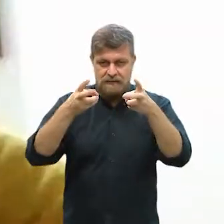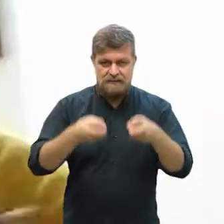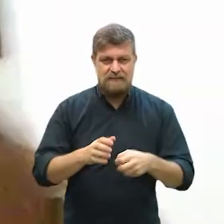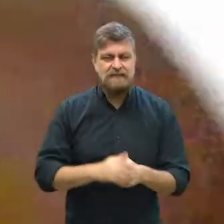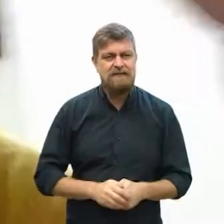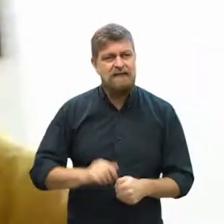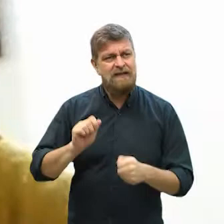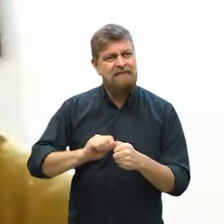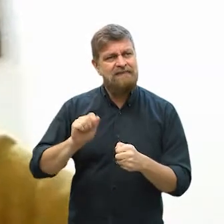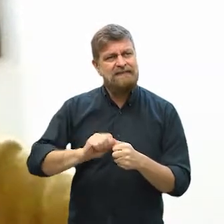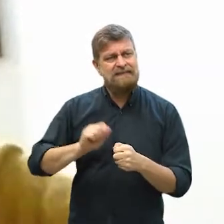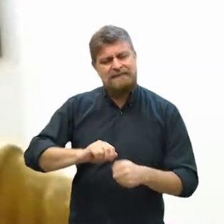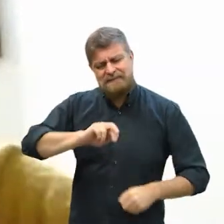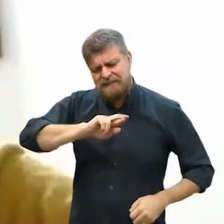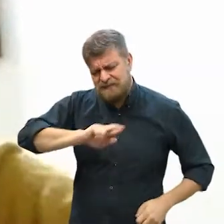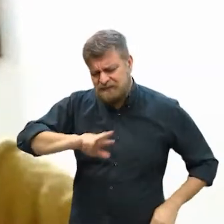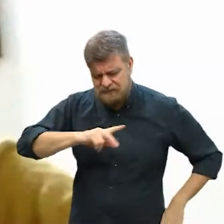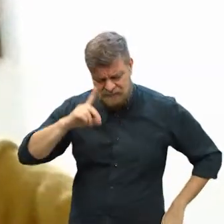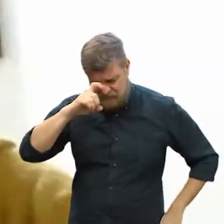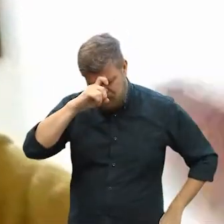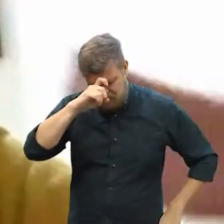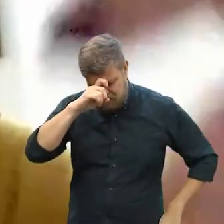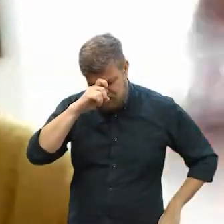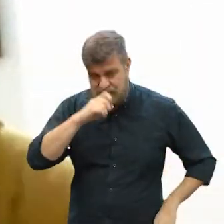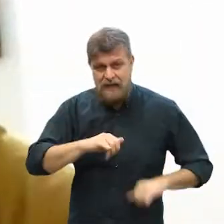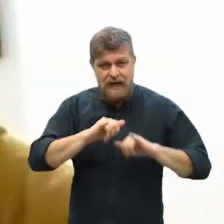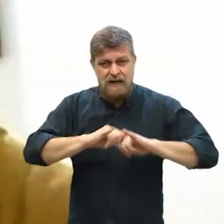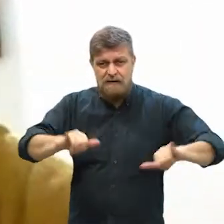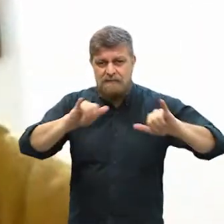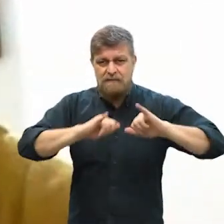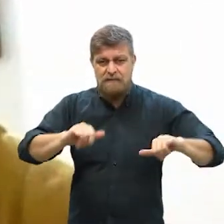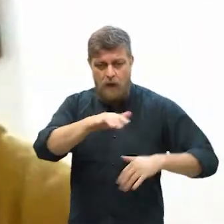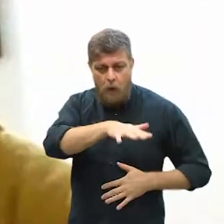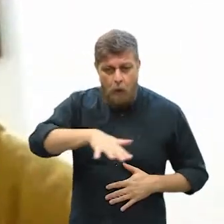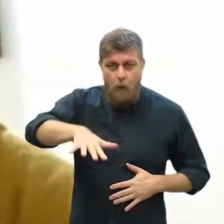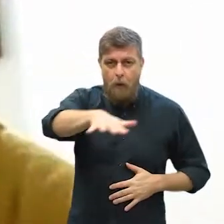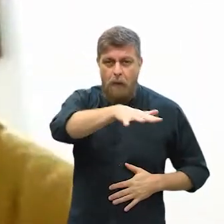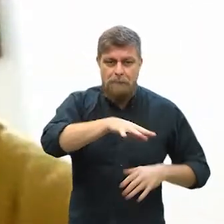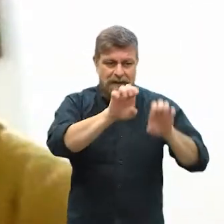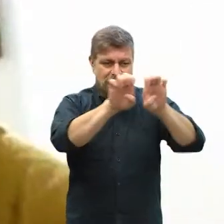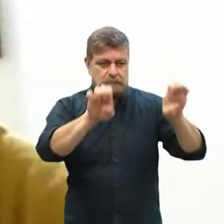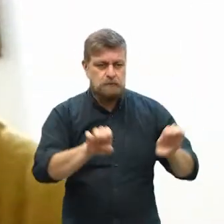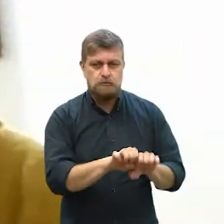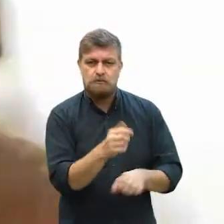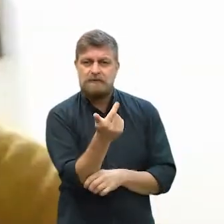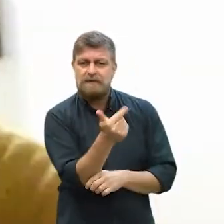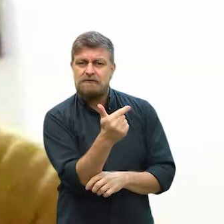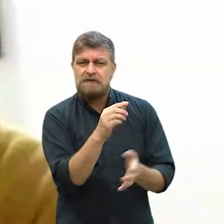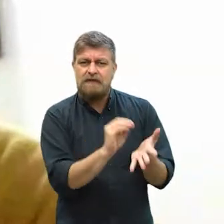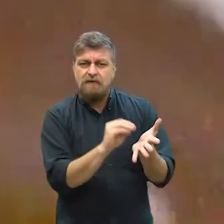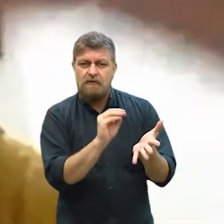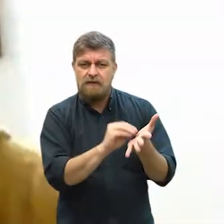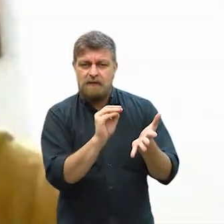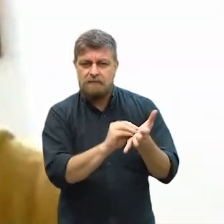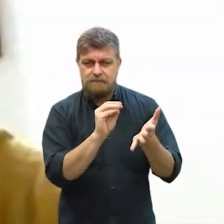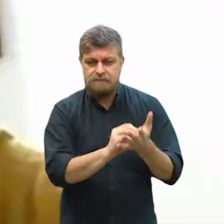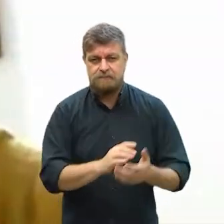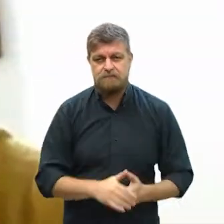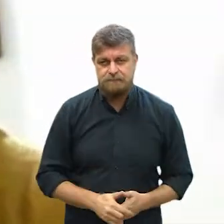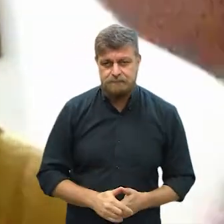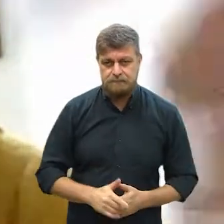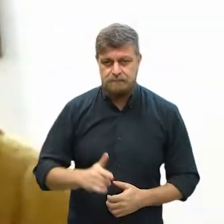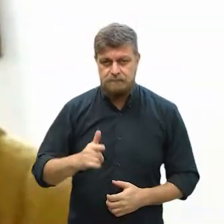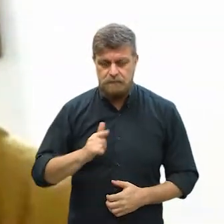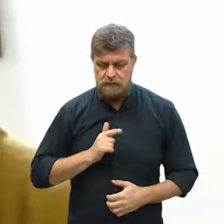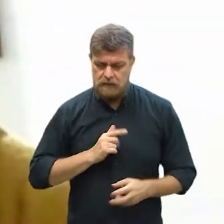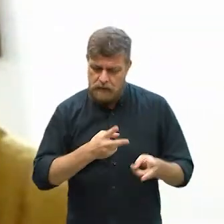criativo transformar isso num negócio real, né? As agências não têm uma área de negócio geralmente estruturada. Assim, bom, já que existe tanta disponibilidade,